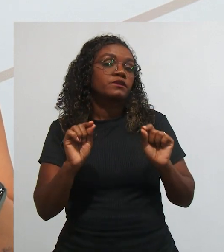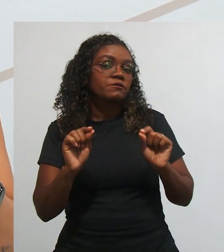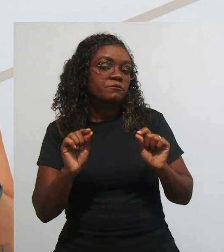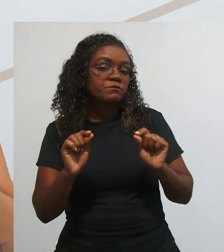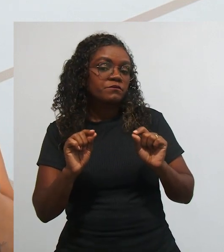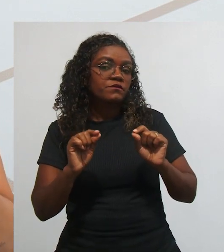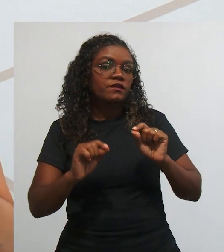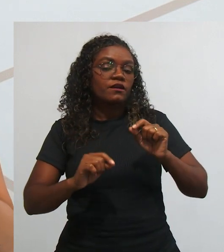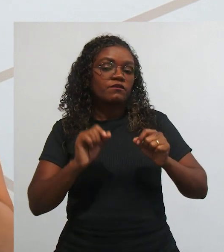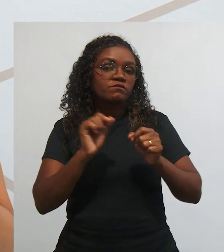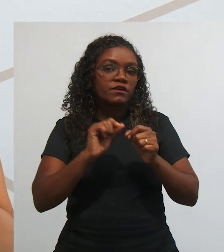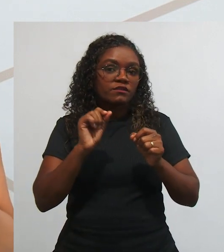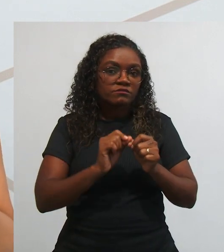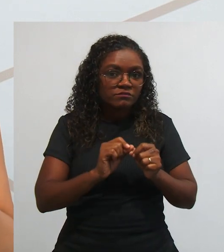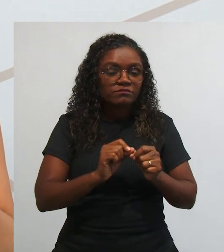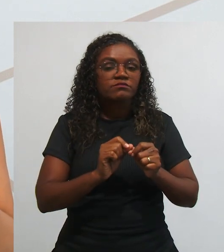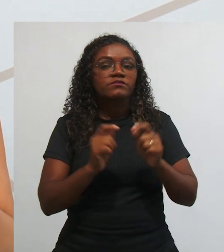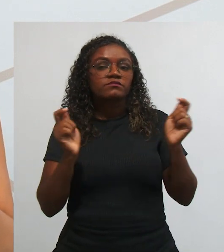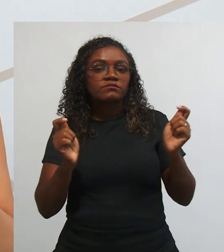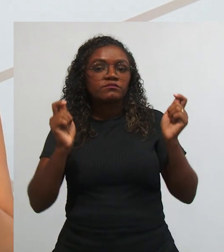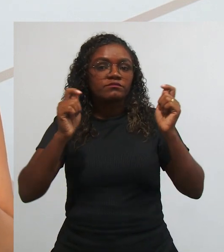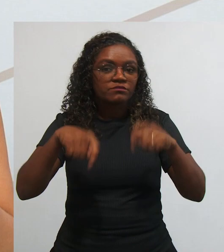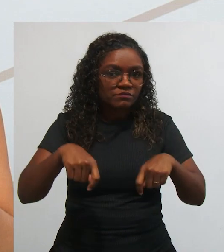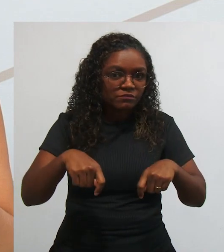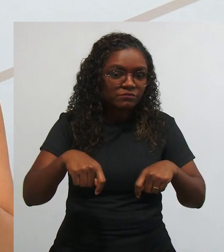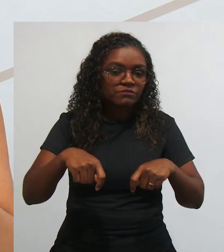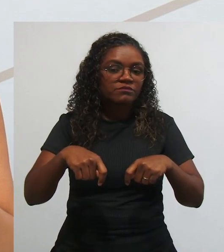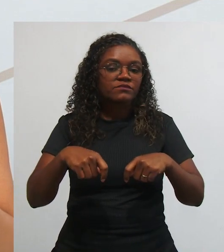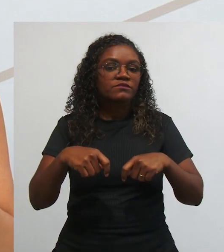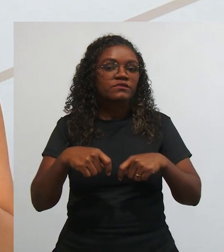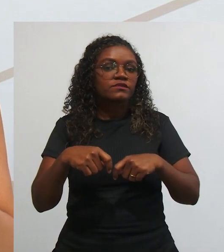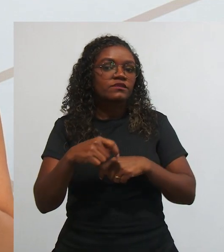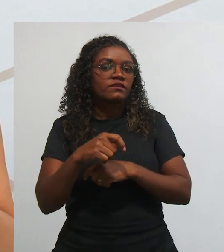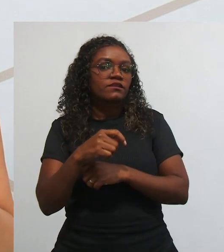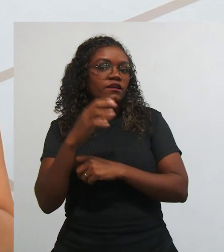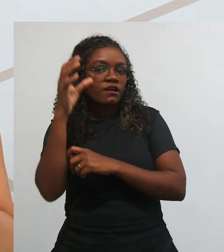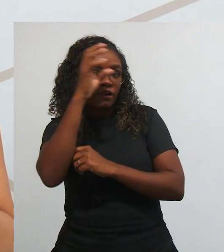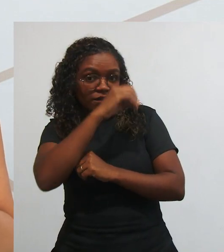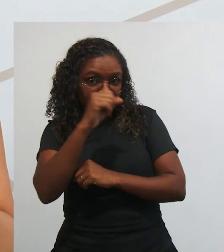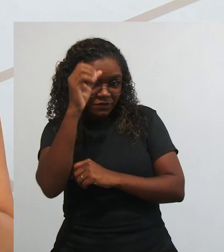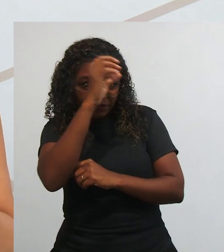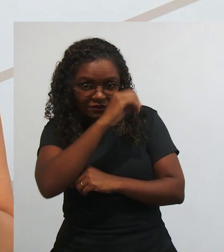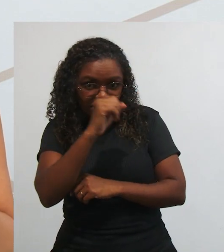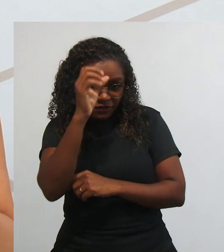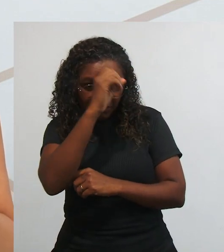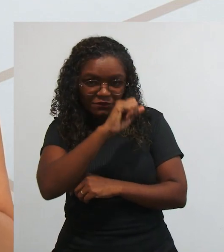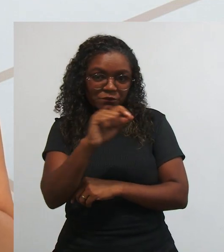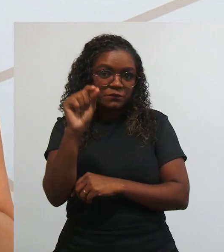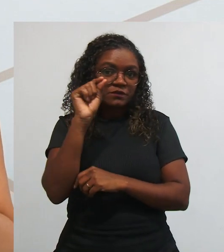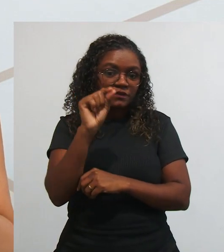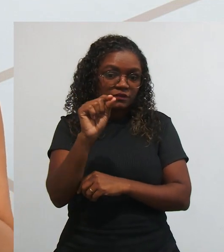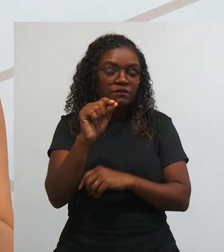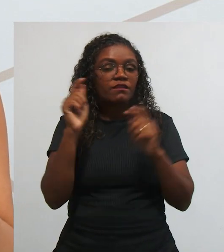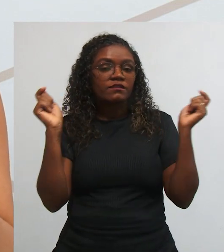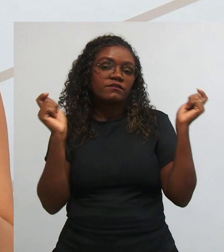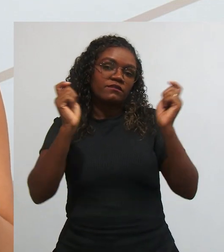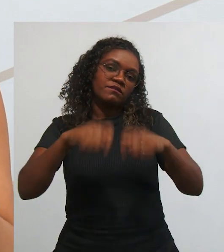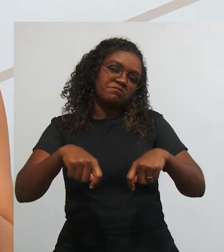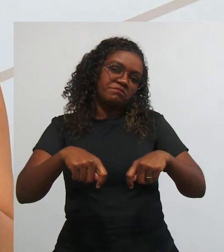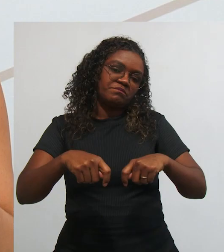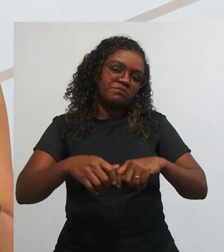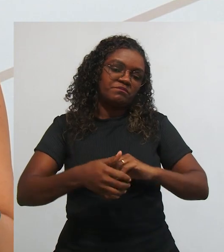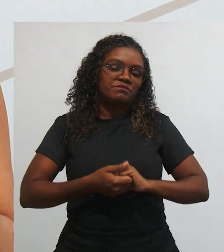à produção das condições em que aprender criticamente é